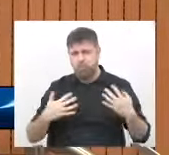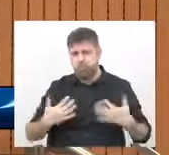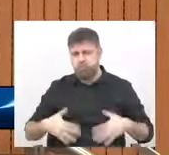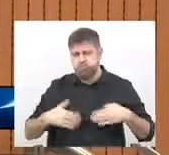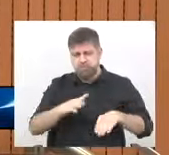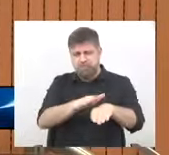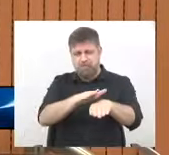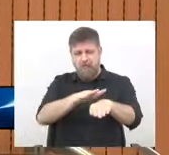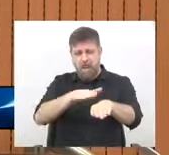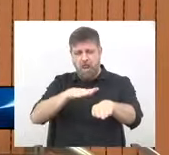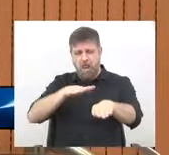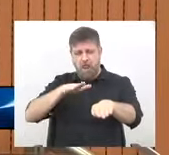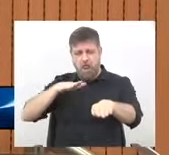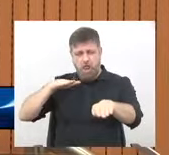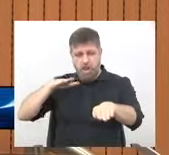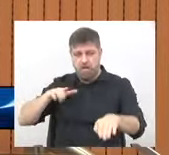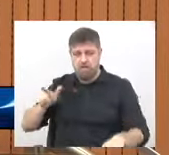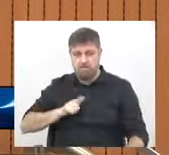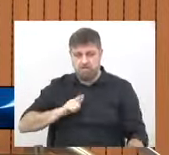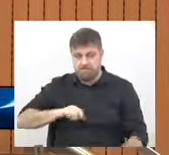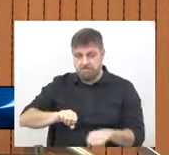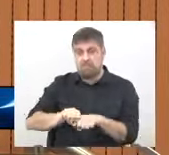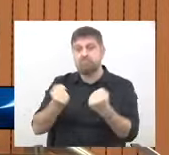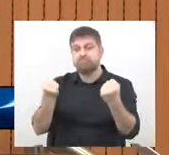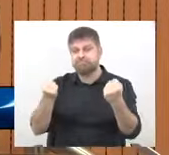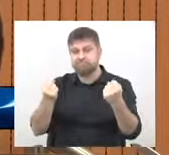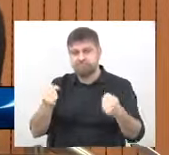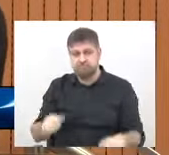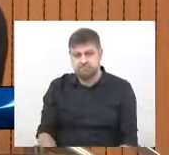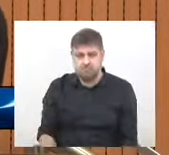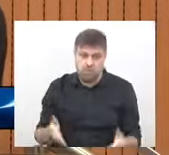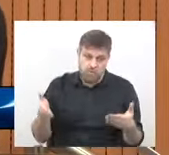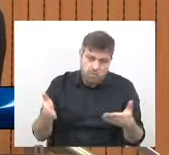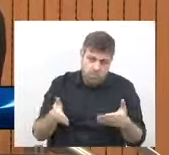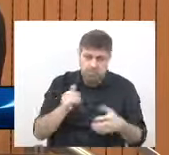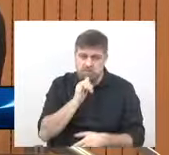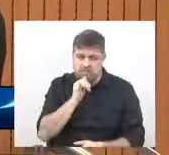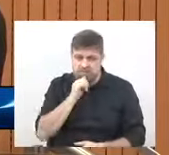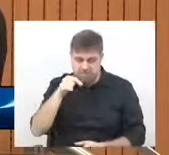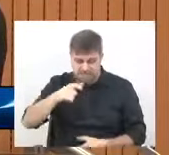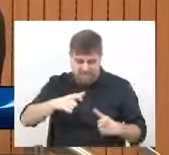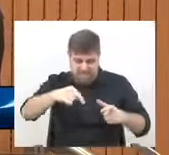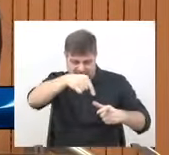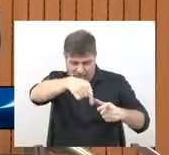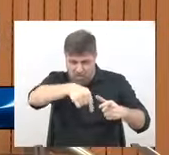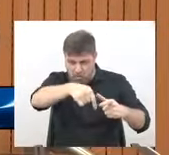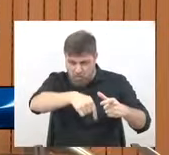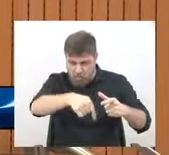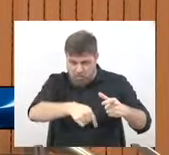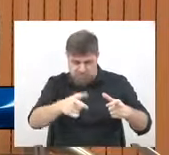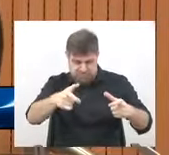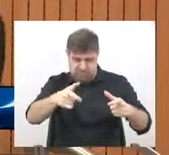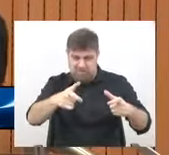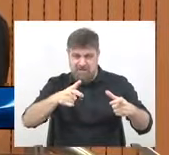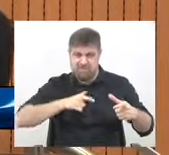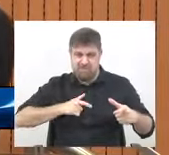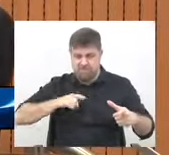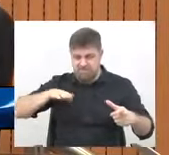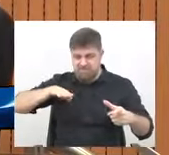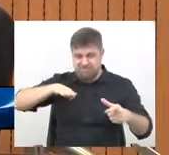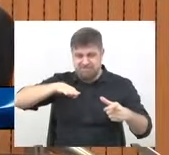muito carro quebra. Hoje mesmo, com esse buraco lá na Reverendo José Coelho Ferraz,